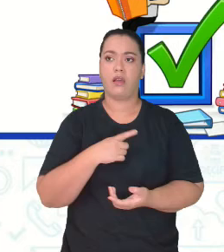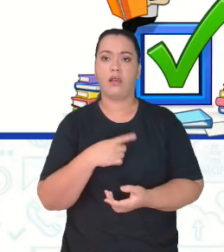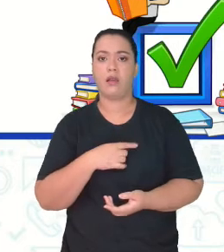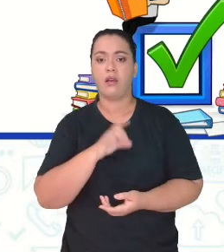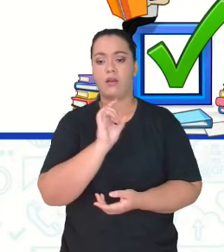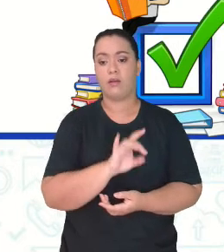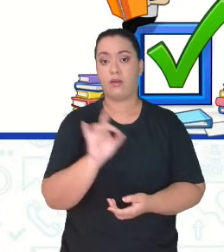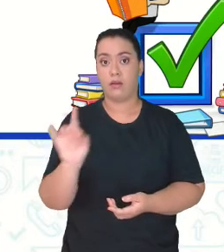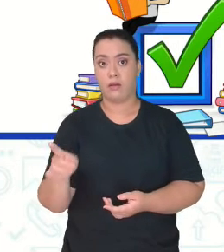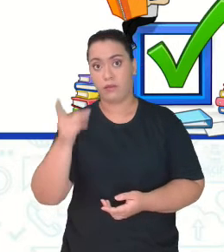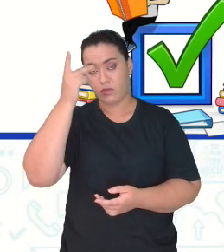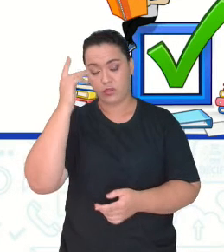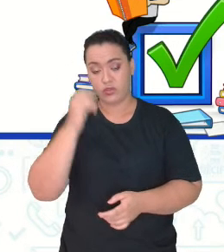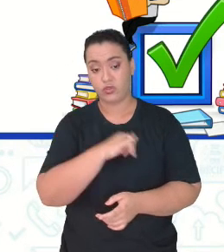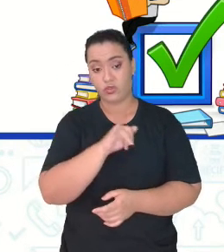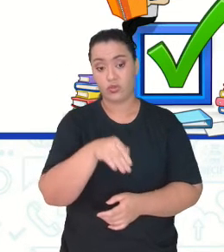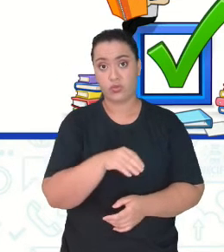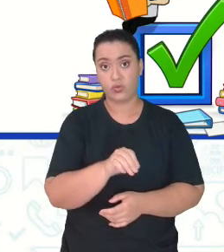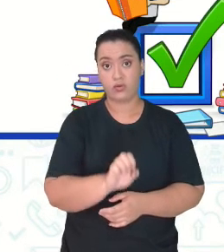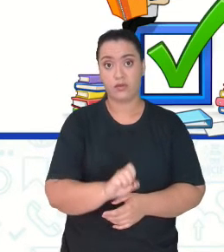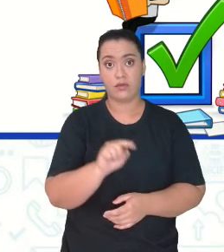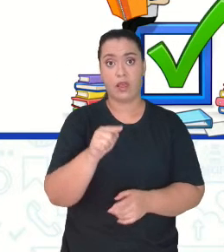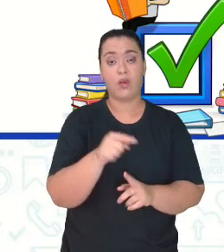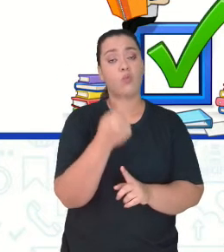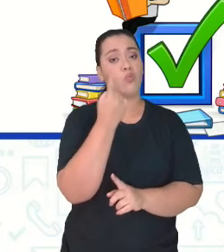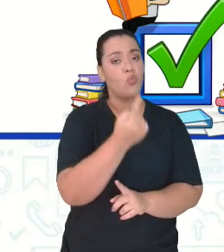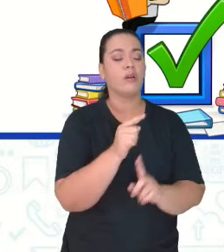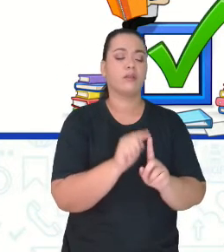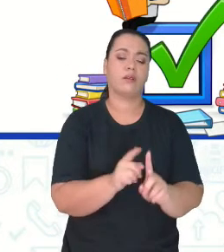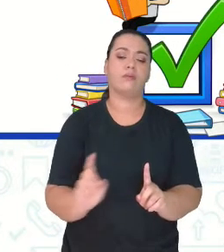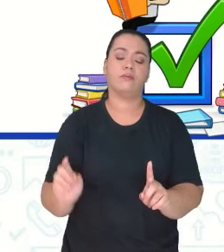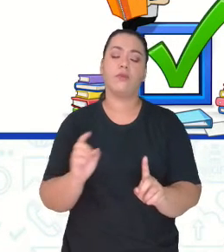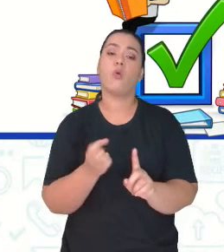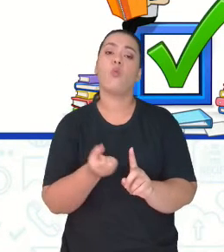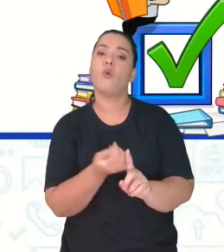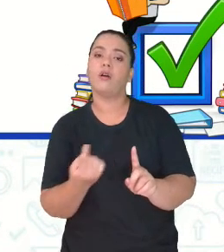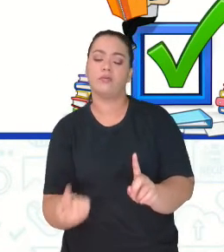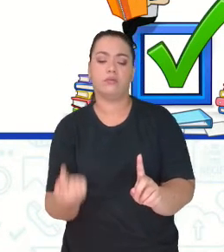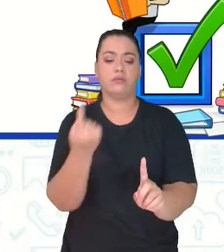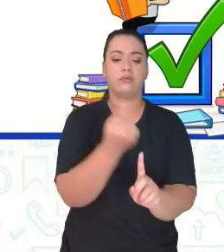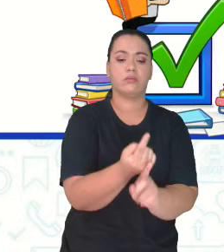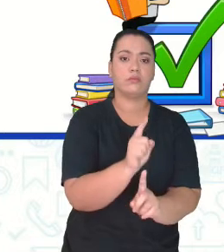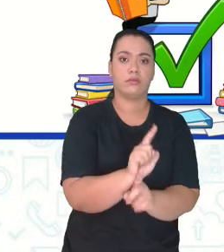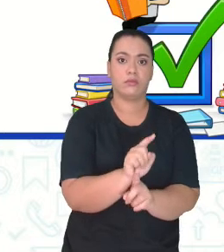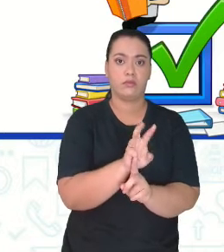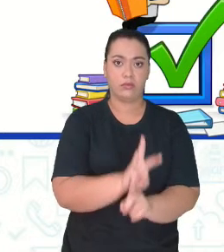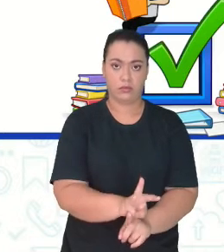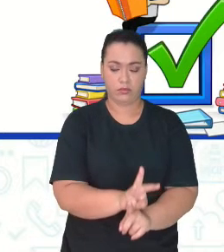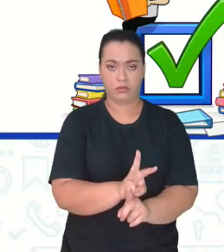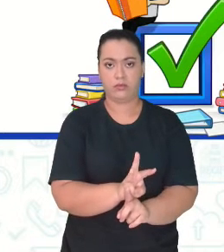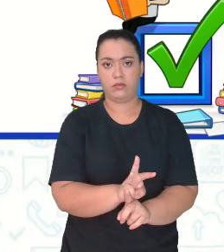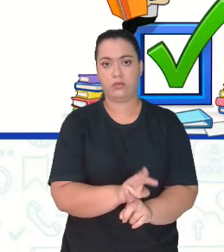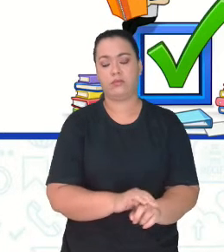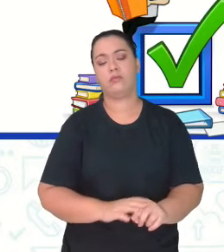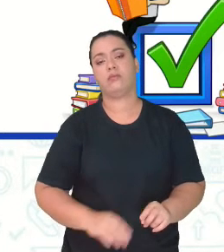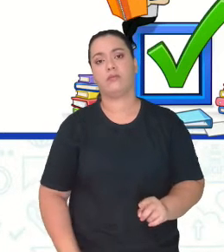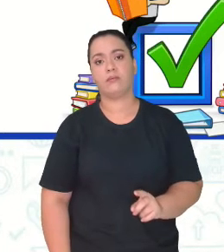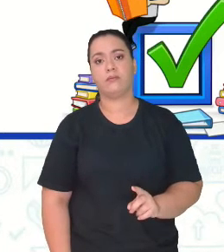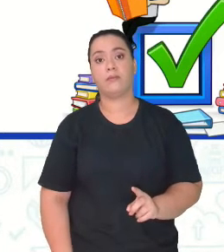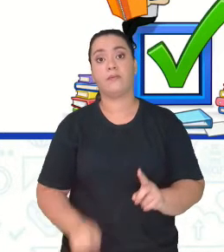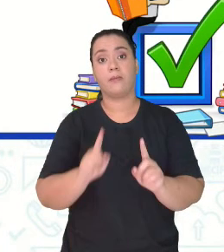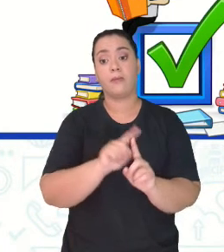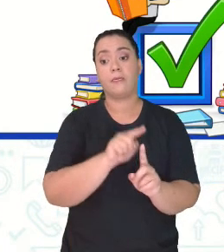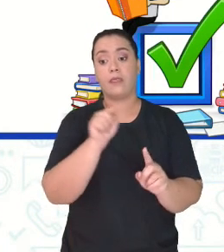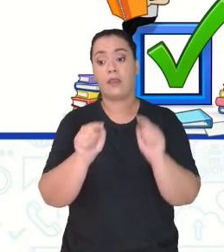cada uma das pessoas. José tem uma parte só, então a quantidade de figuras que José tem é igual a